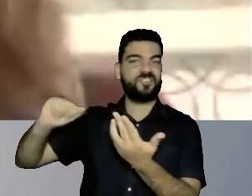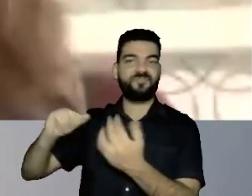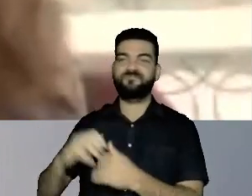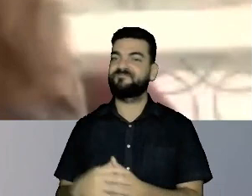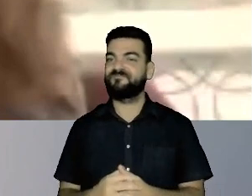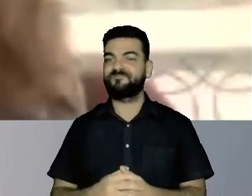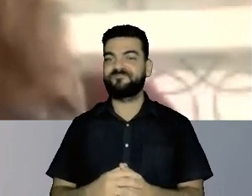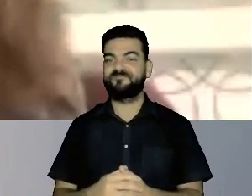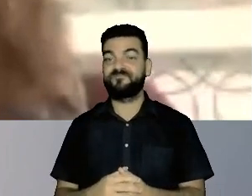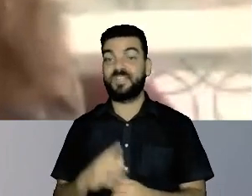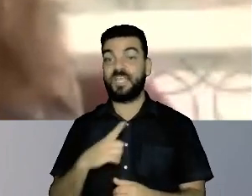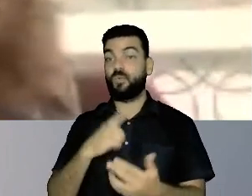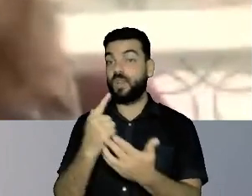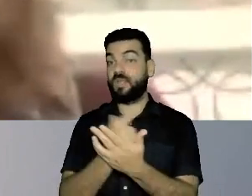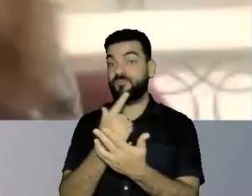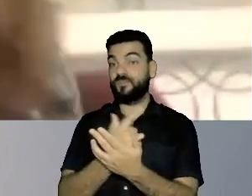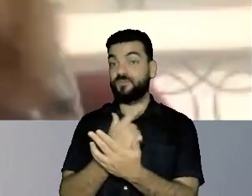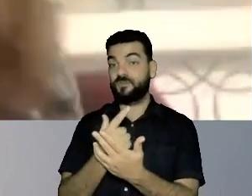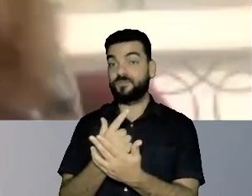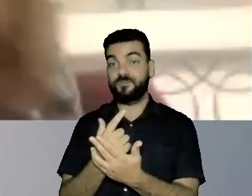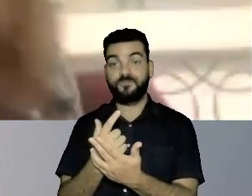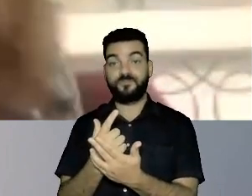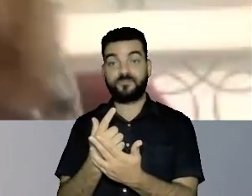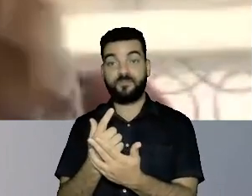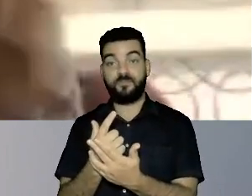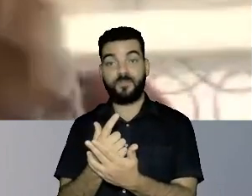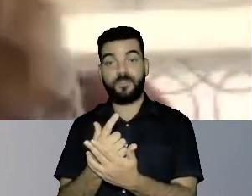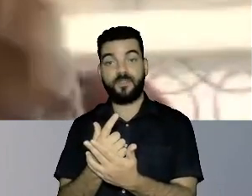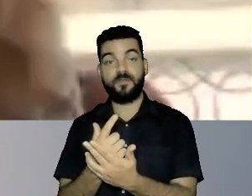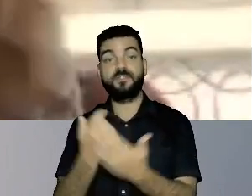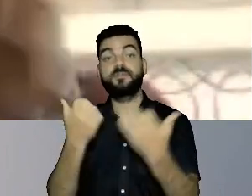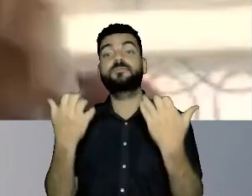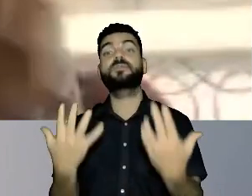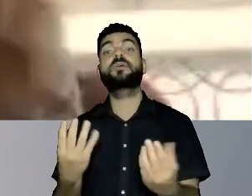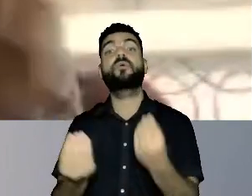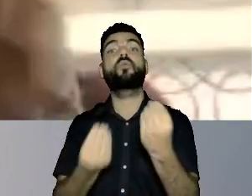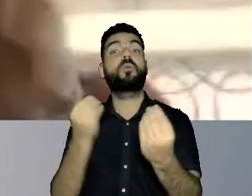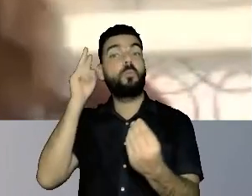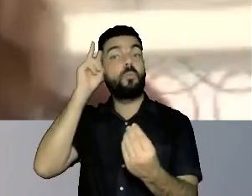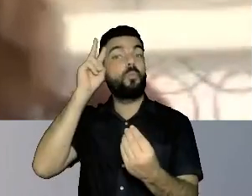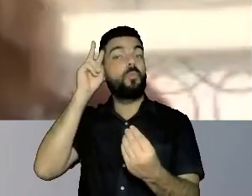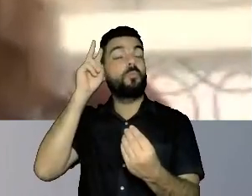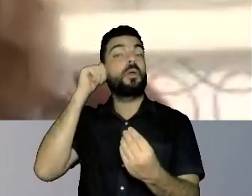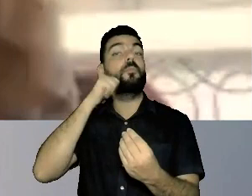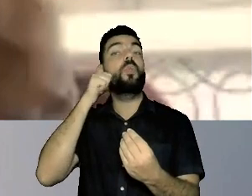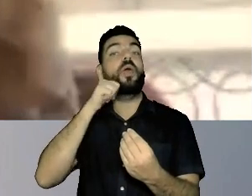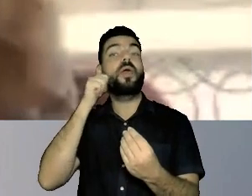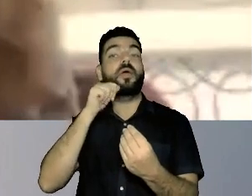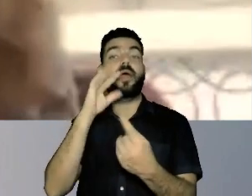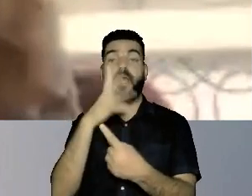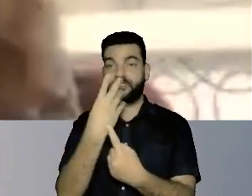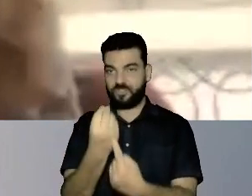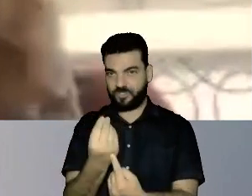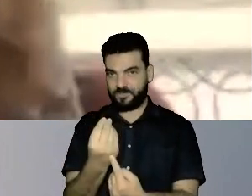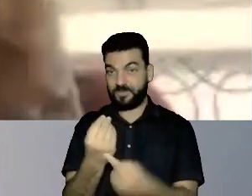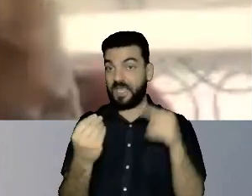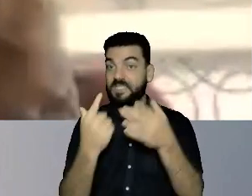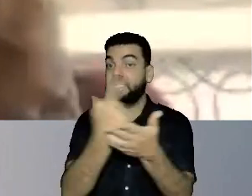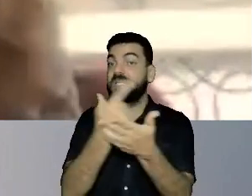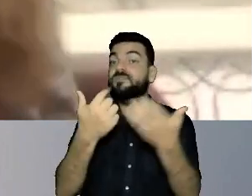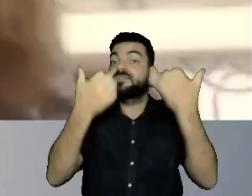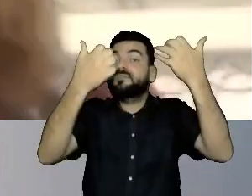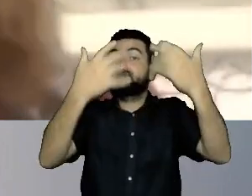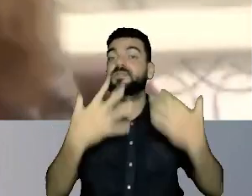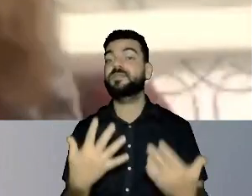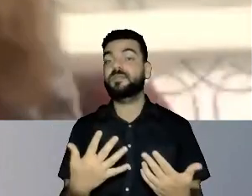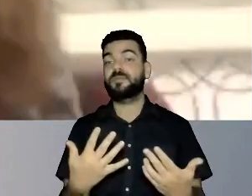acaba excluindo algumas culturas. Então, tem um livro da Chadwick que fala